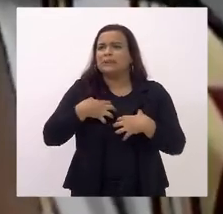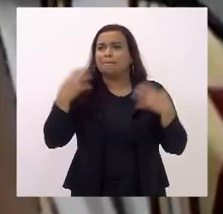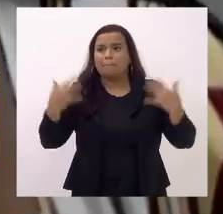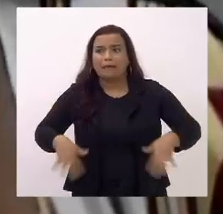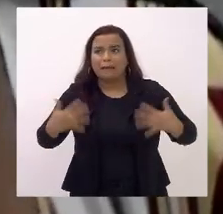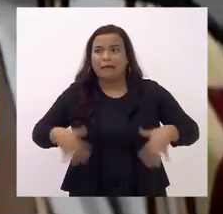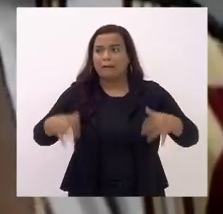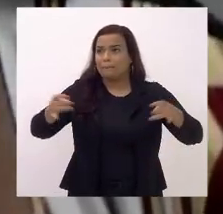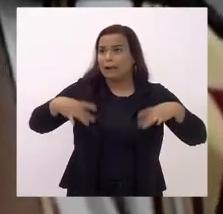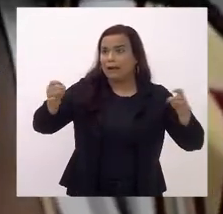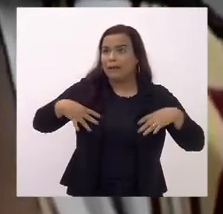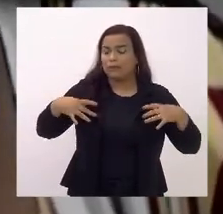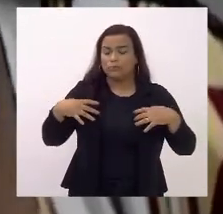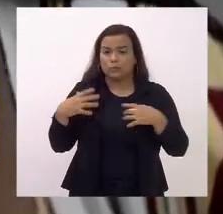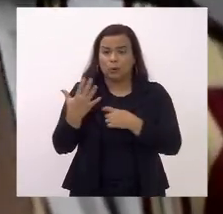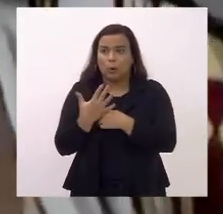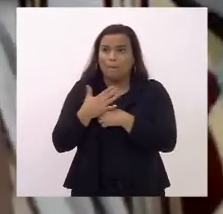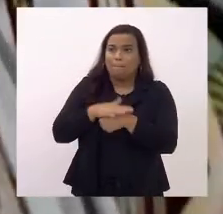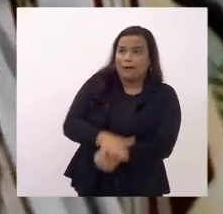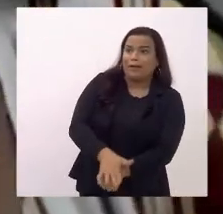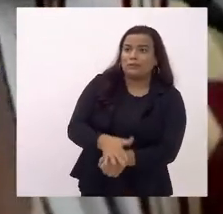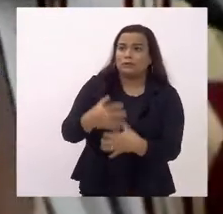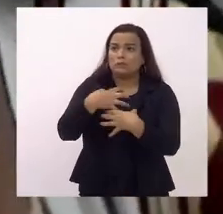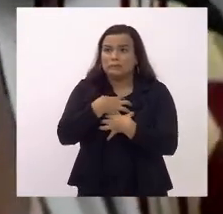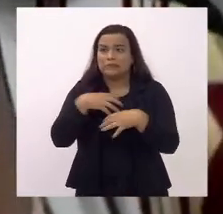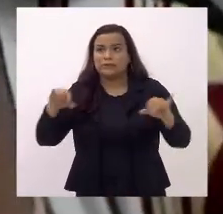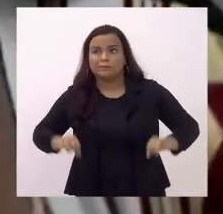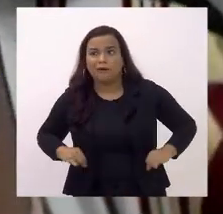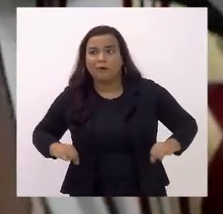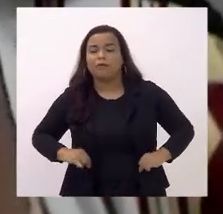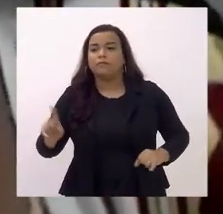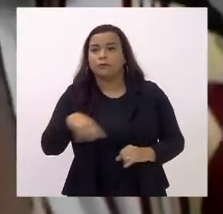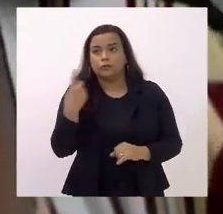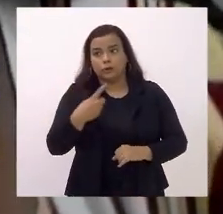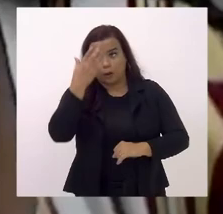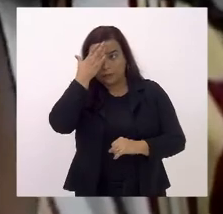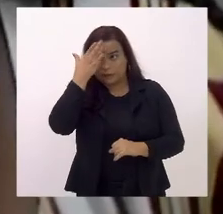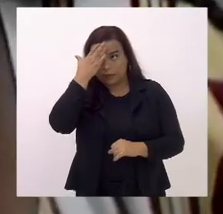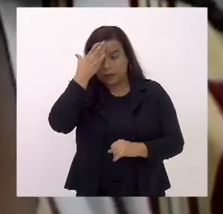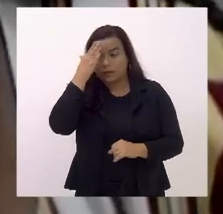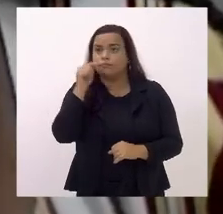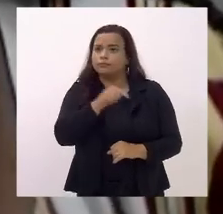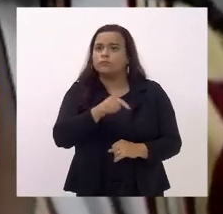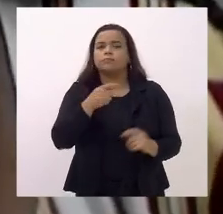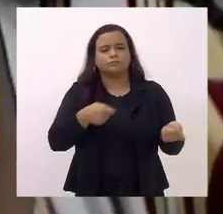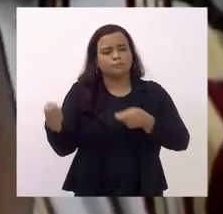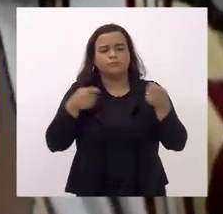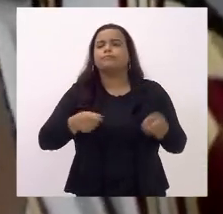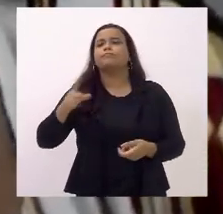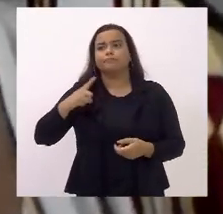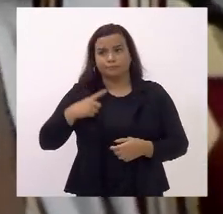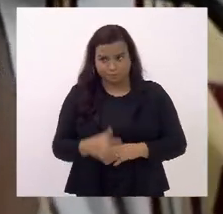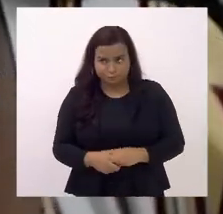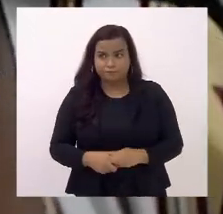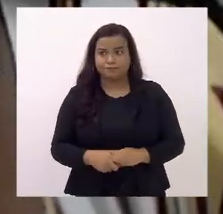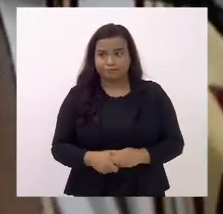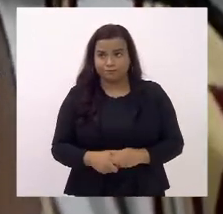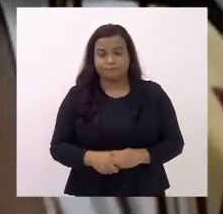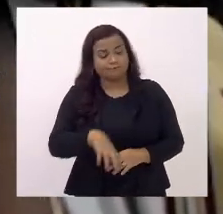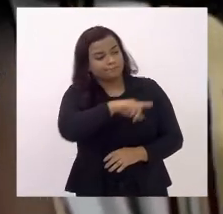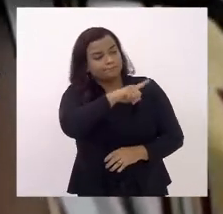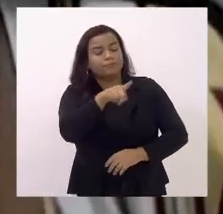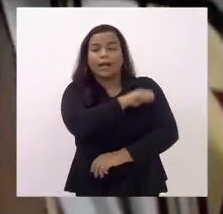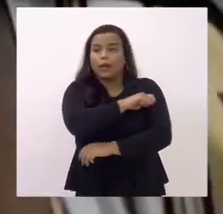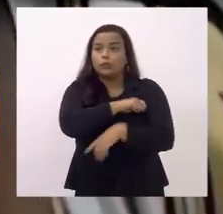num espaço opressor, né? E a gente sabe que isso é recorrente. Estudantes precisam